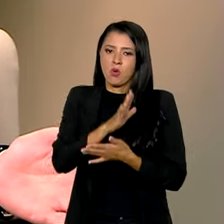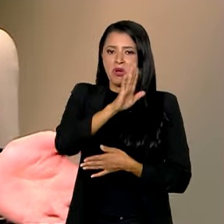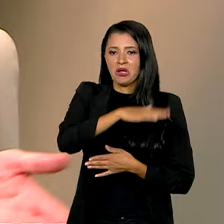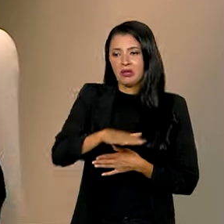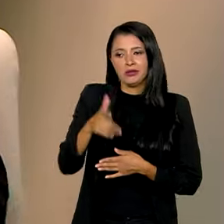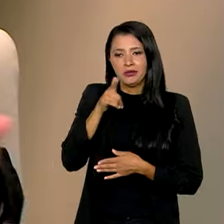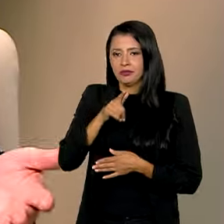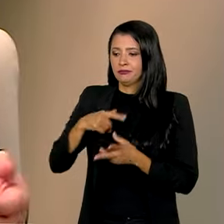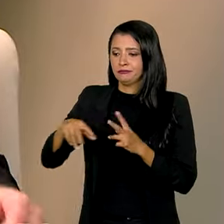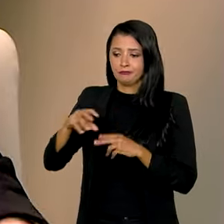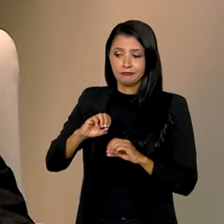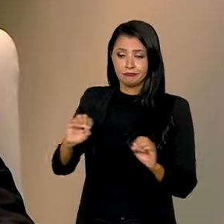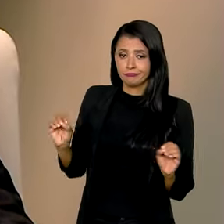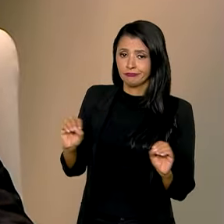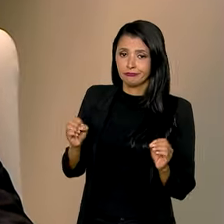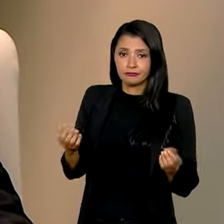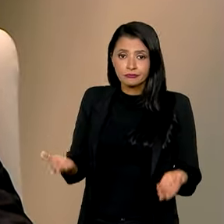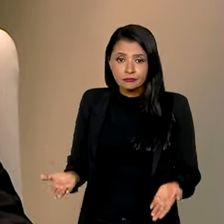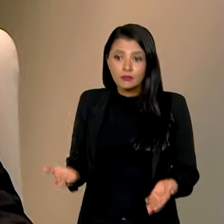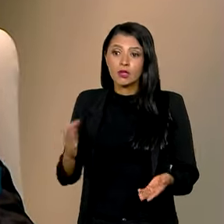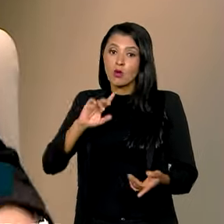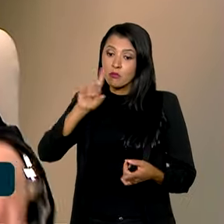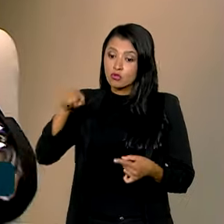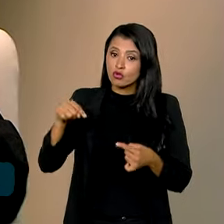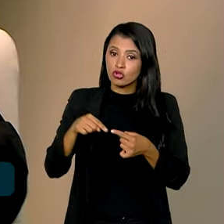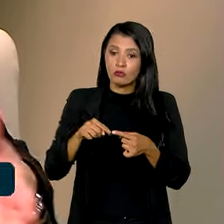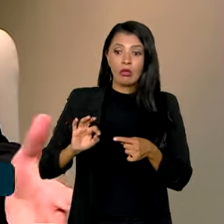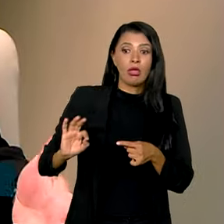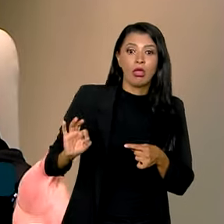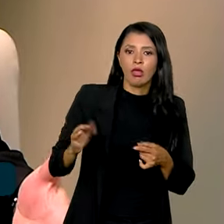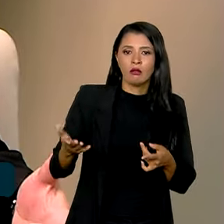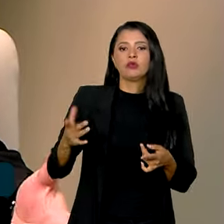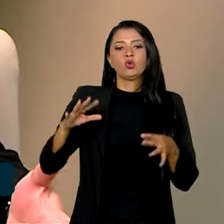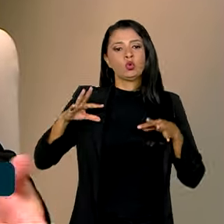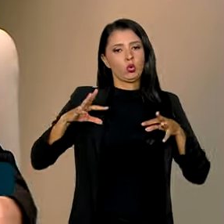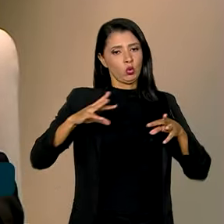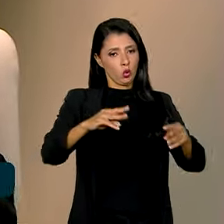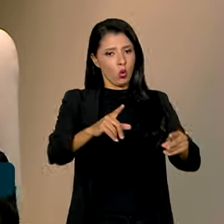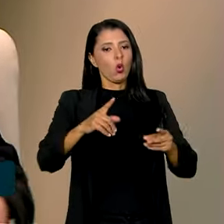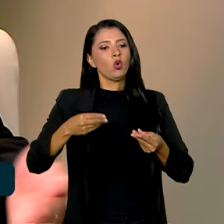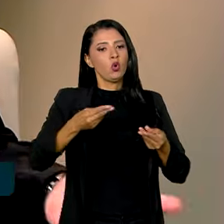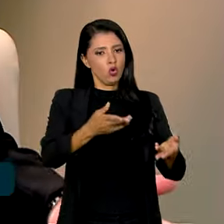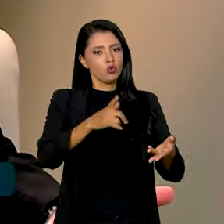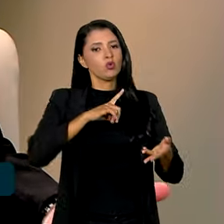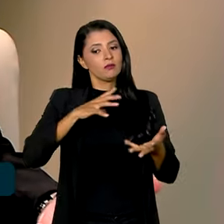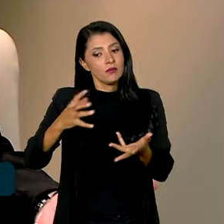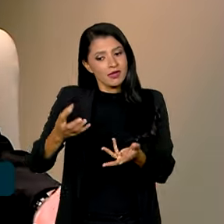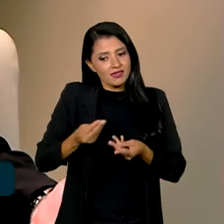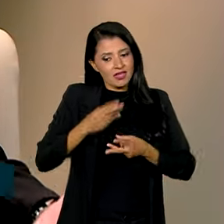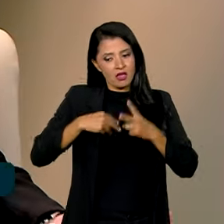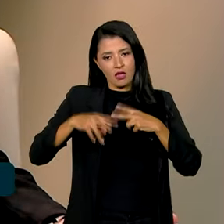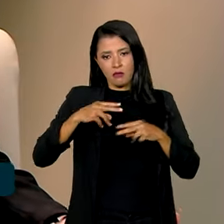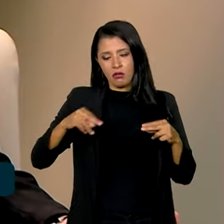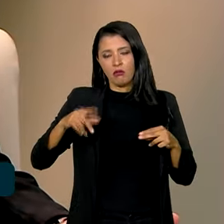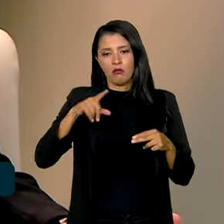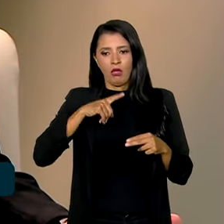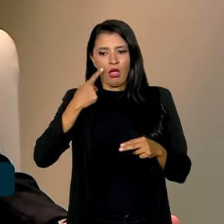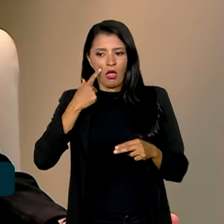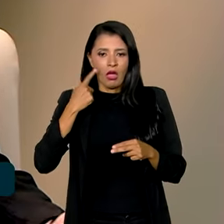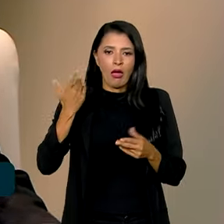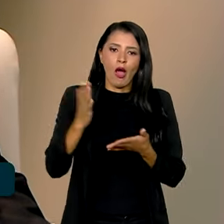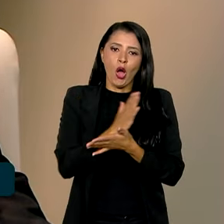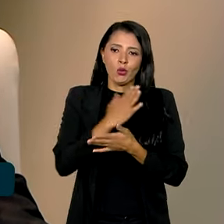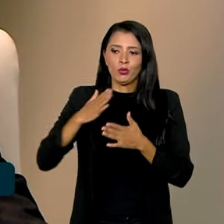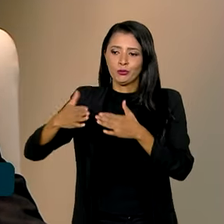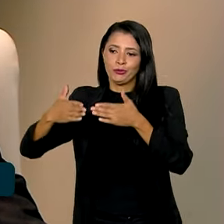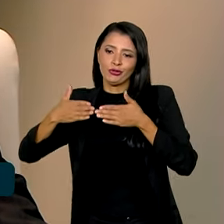crianças ali que não tiveram seus presentes. Então nosso objetivo de fato é que todas as crianças sejam atendidas, não há um filtro. Alguns pedidos,